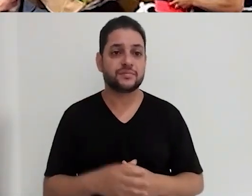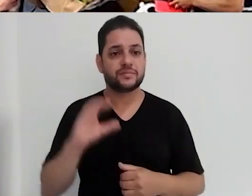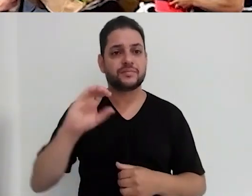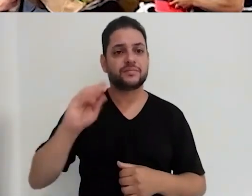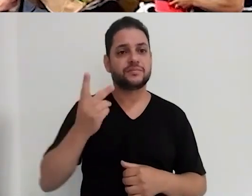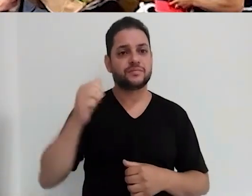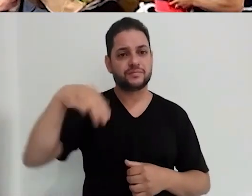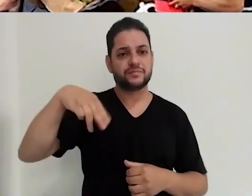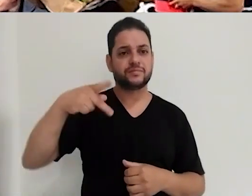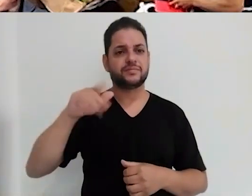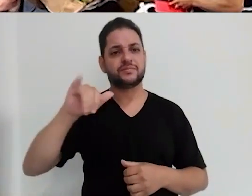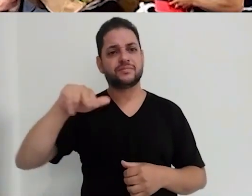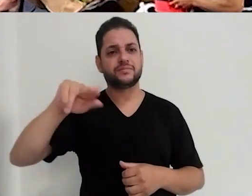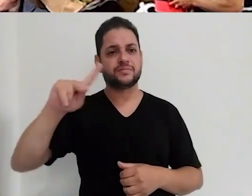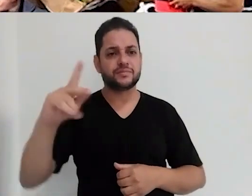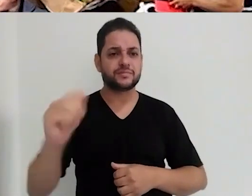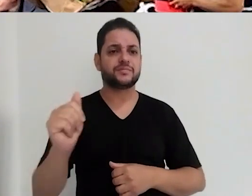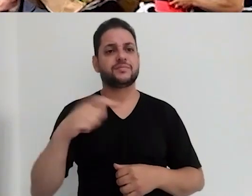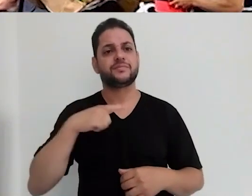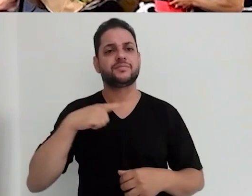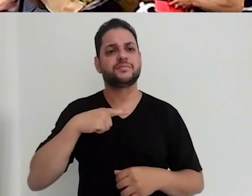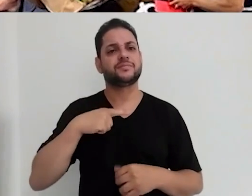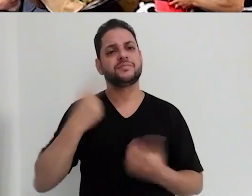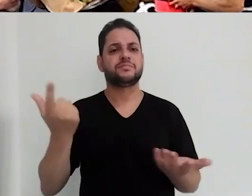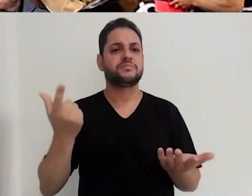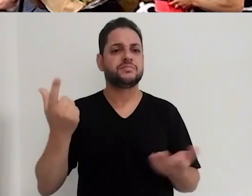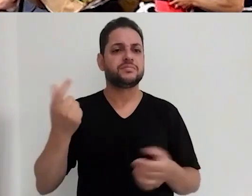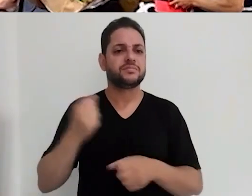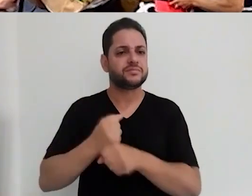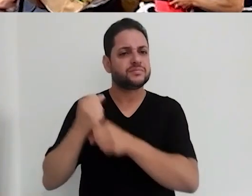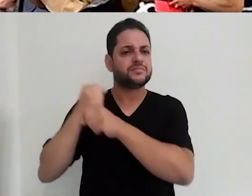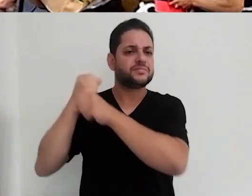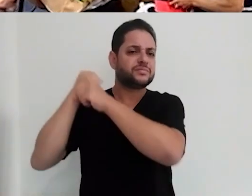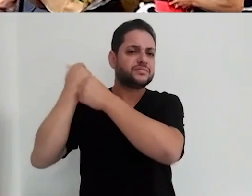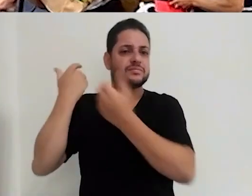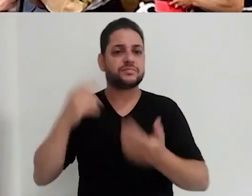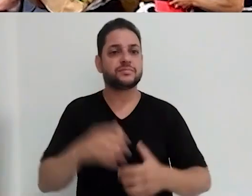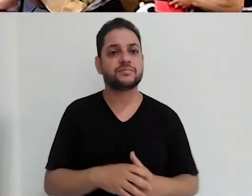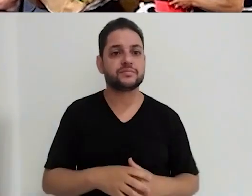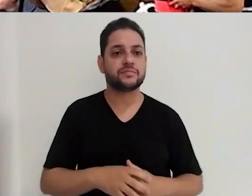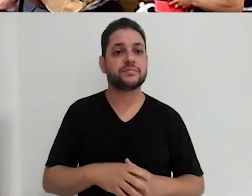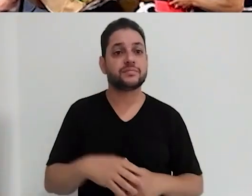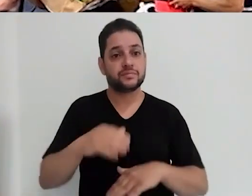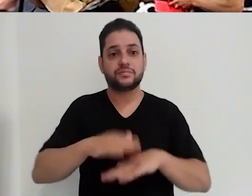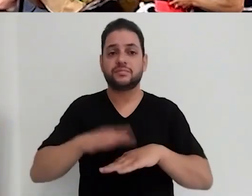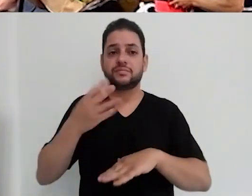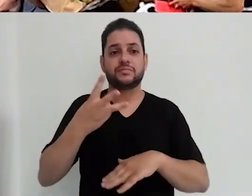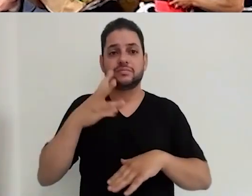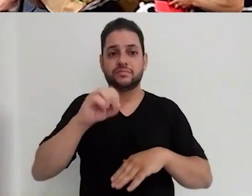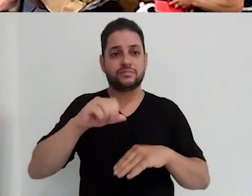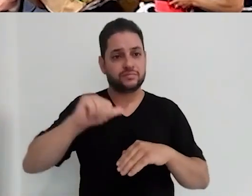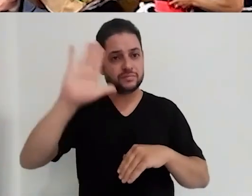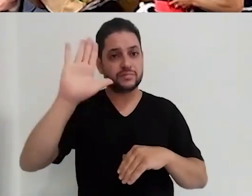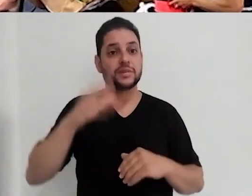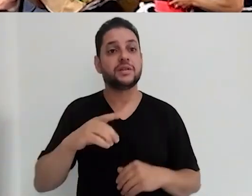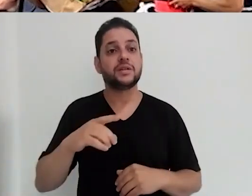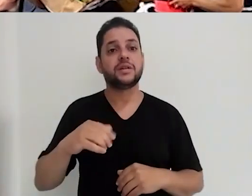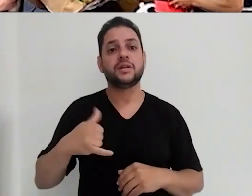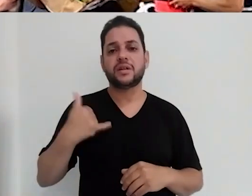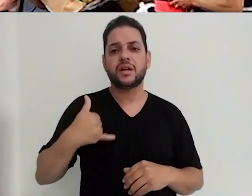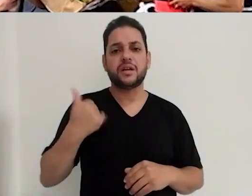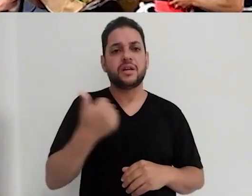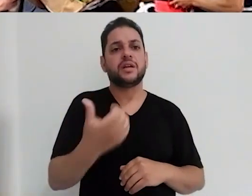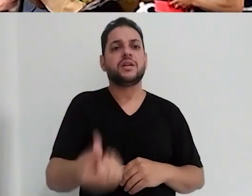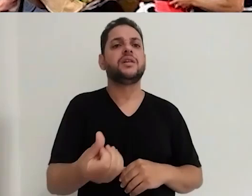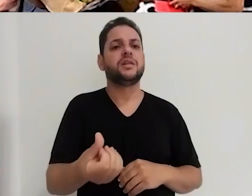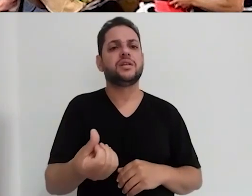com 32, 39, 40, ele já tem 40. Já passou dos 30, ele tinha 16. É uma coisa